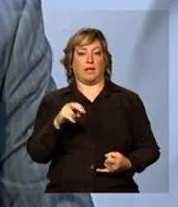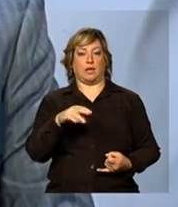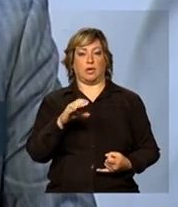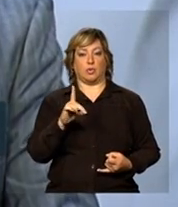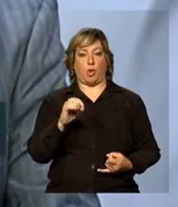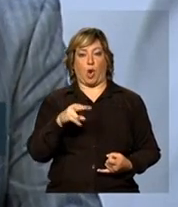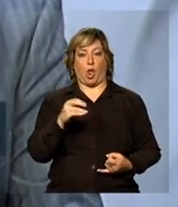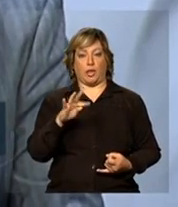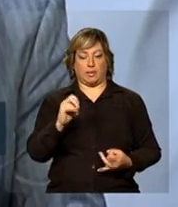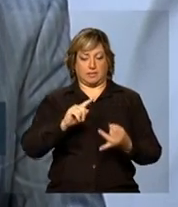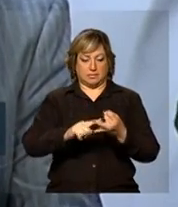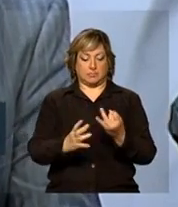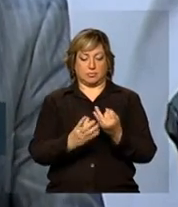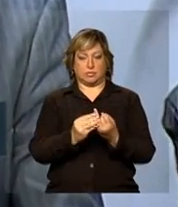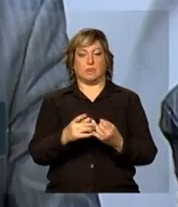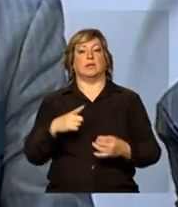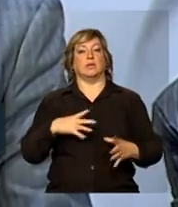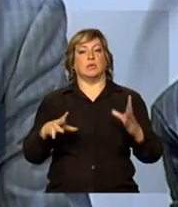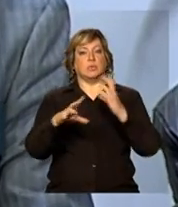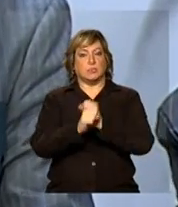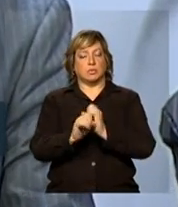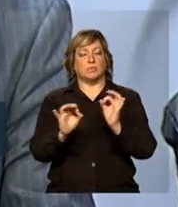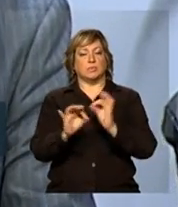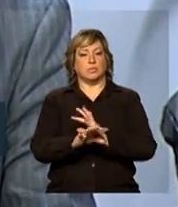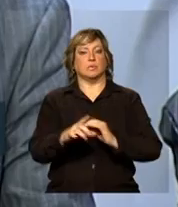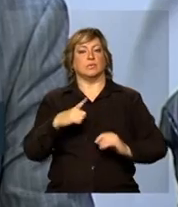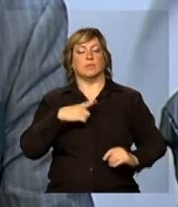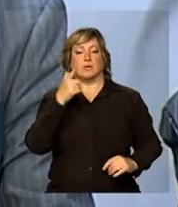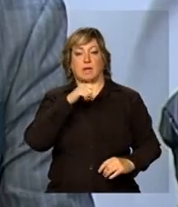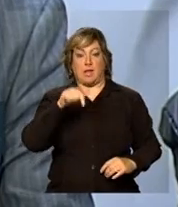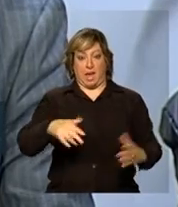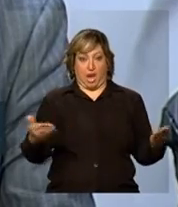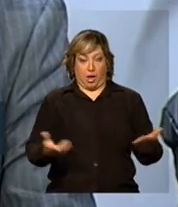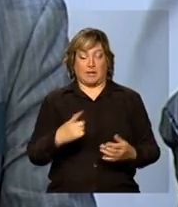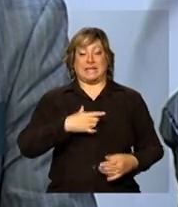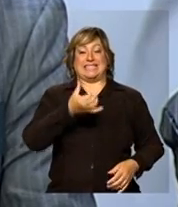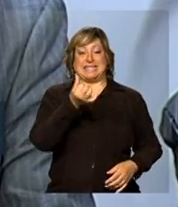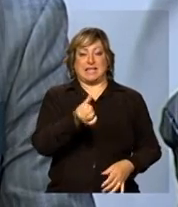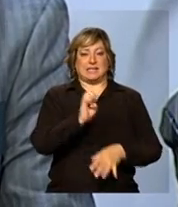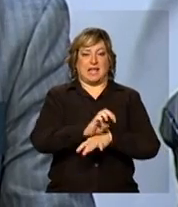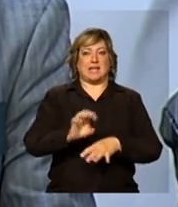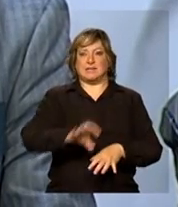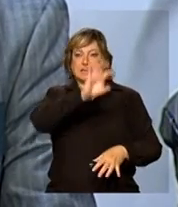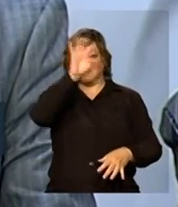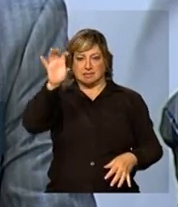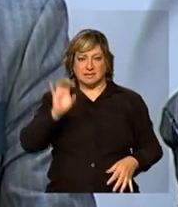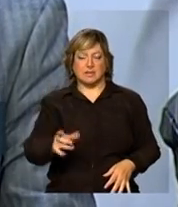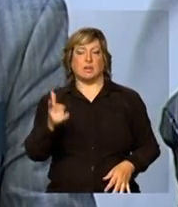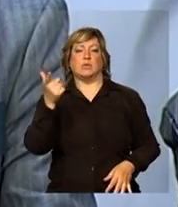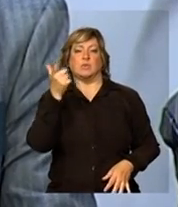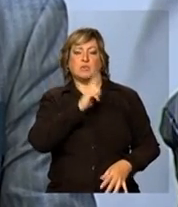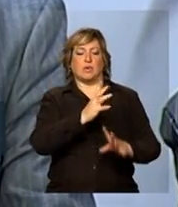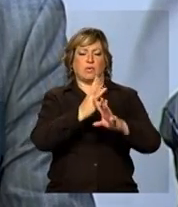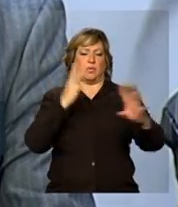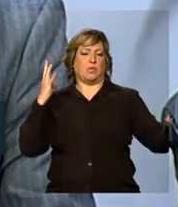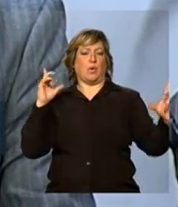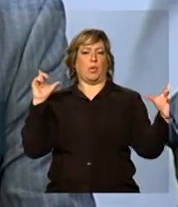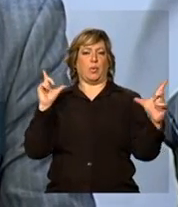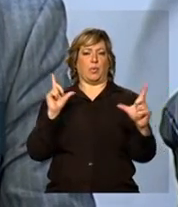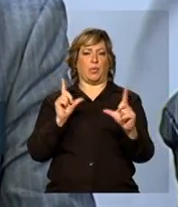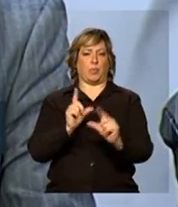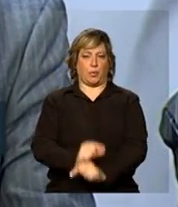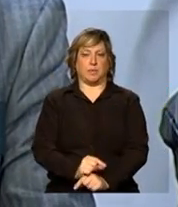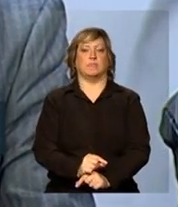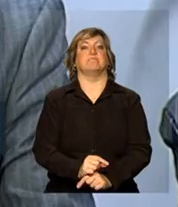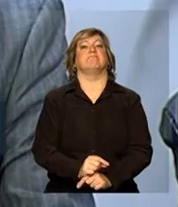córnea. Nós fechamos o primeiro semestre agora com 6 estados brasileiros que zeraram a fila de transplante de